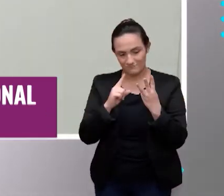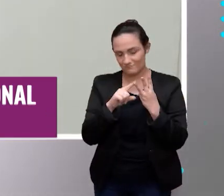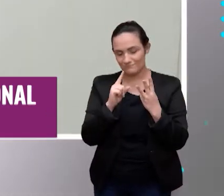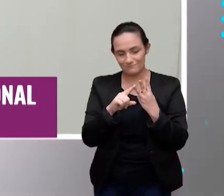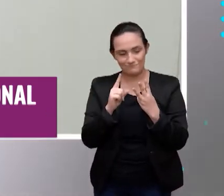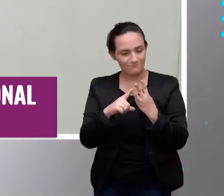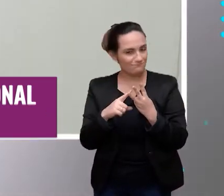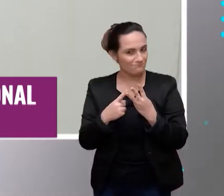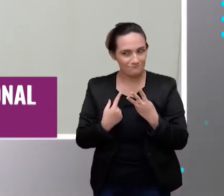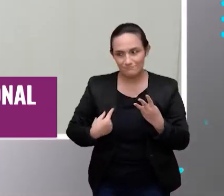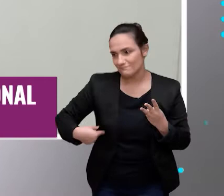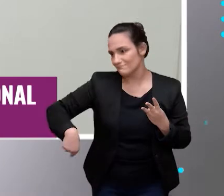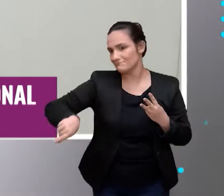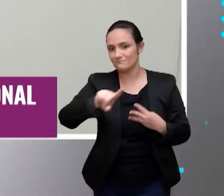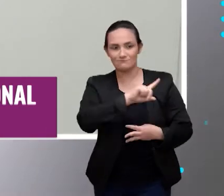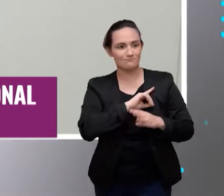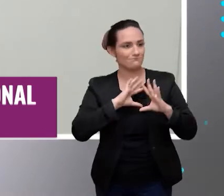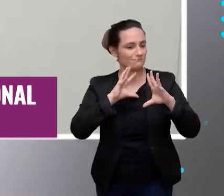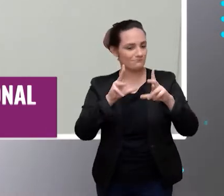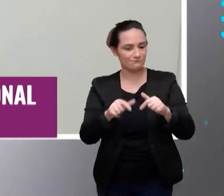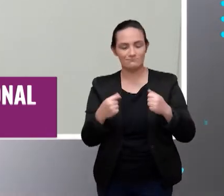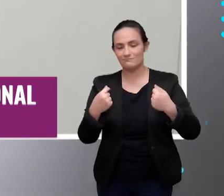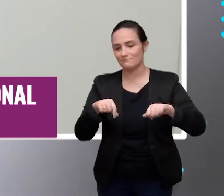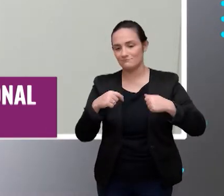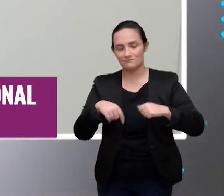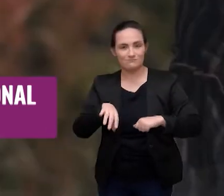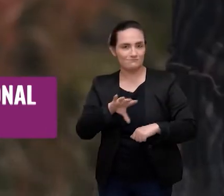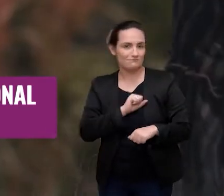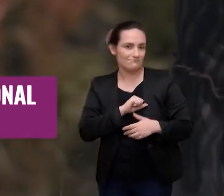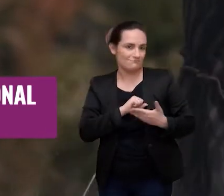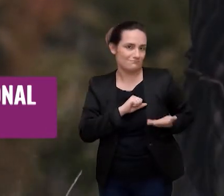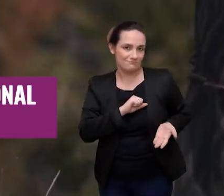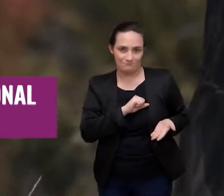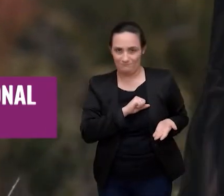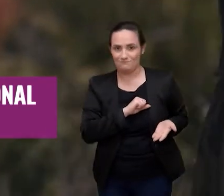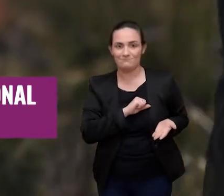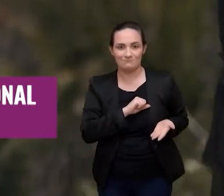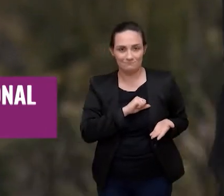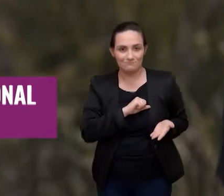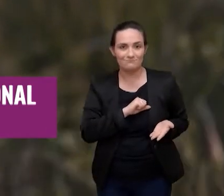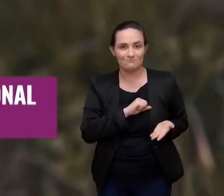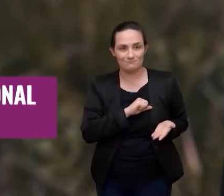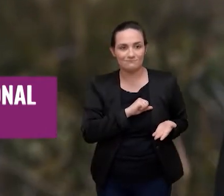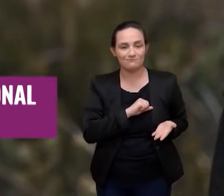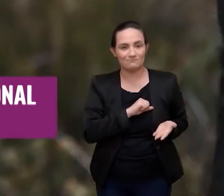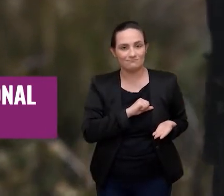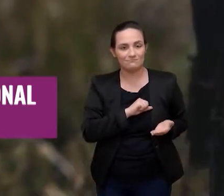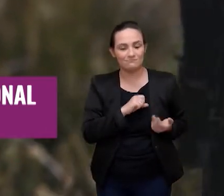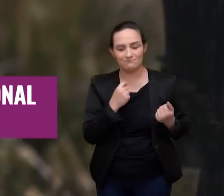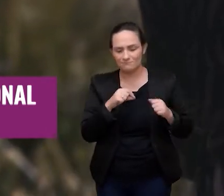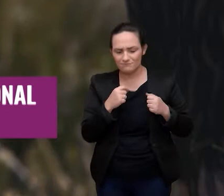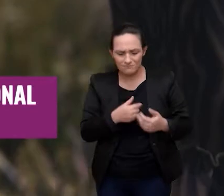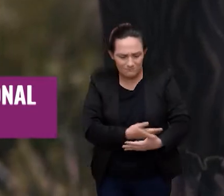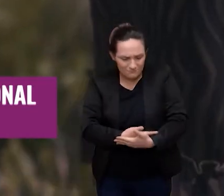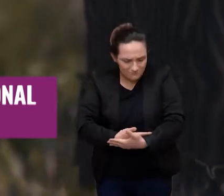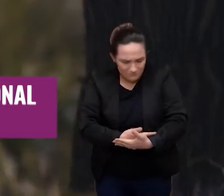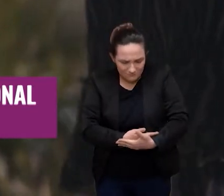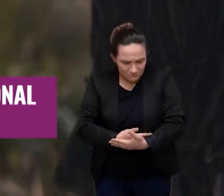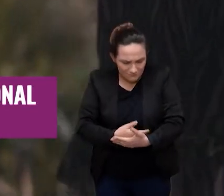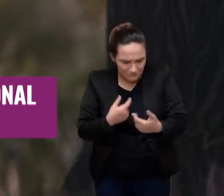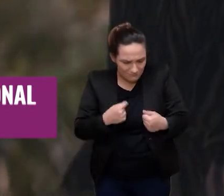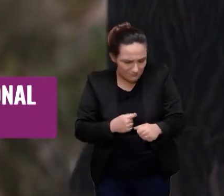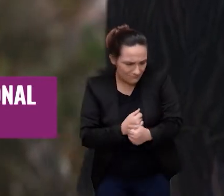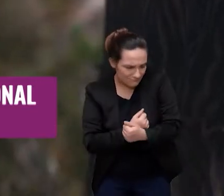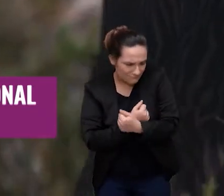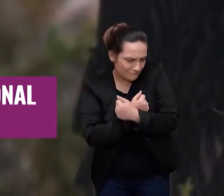necessidade, desde bebê, de sermos abraçados, de ouvirmos palavras carinhosas, de sermos admirados,